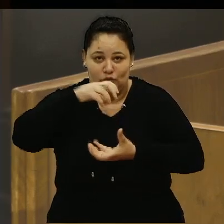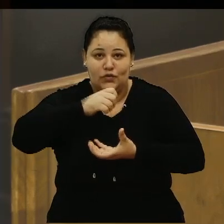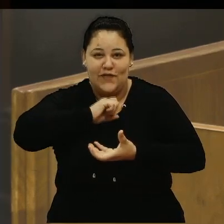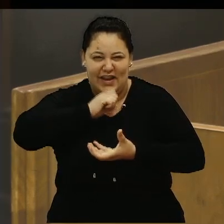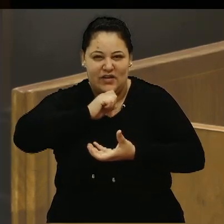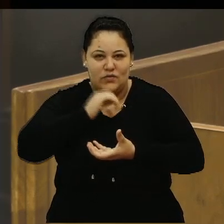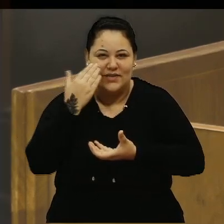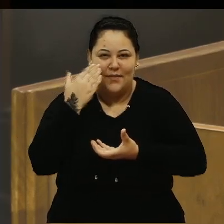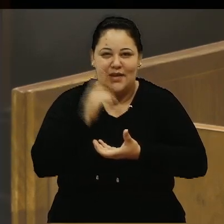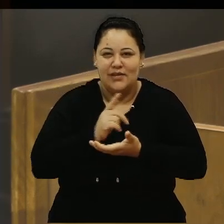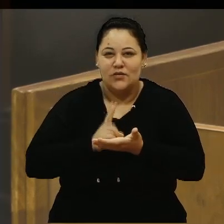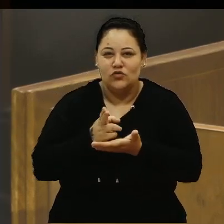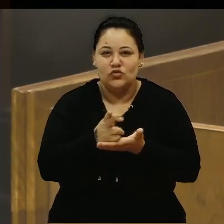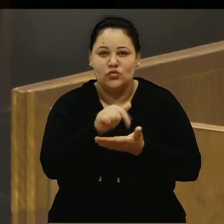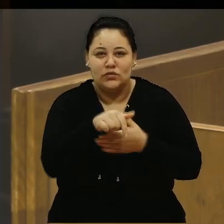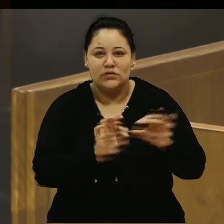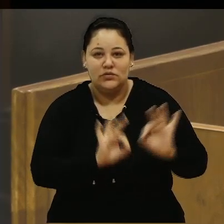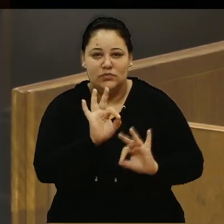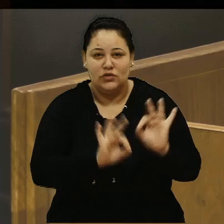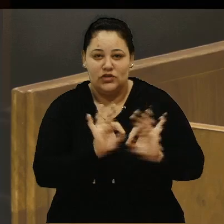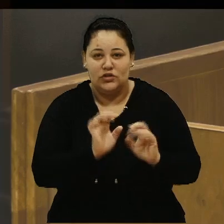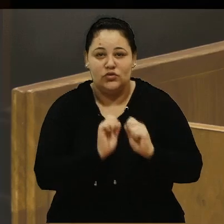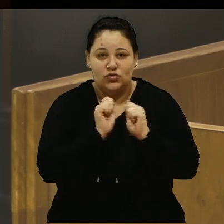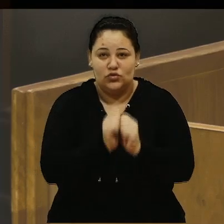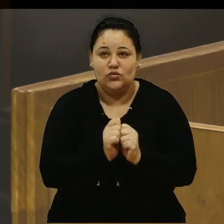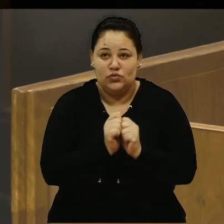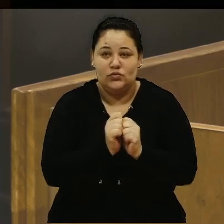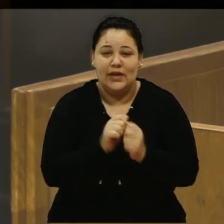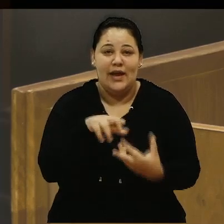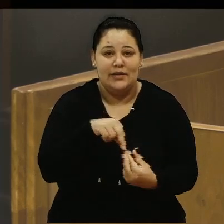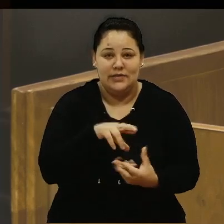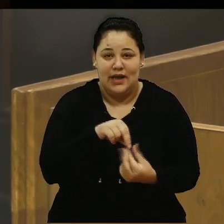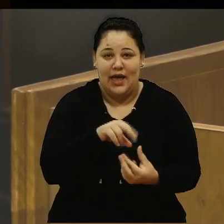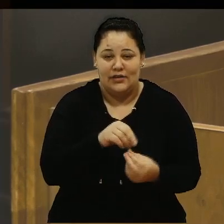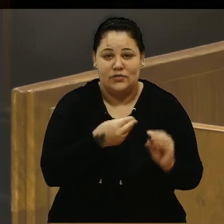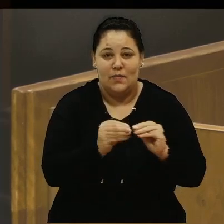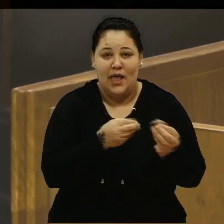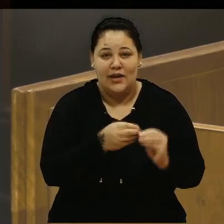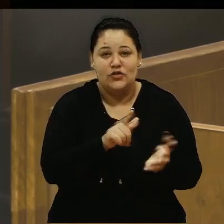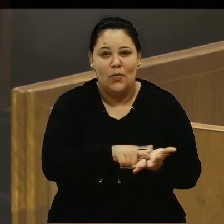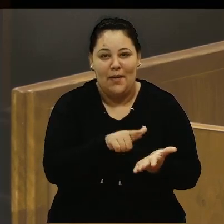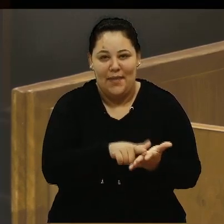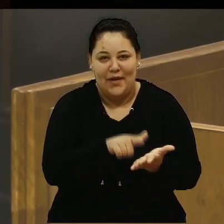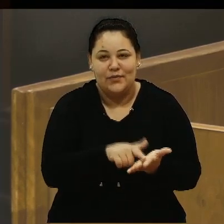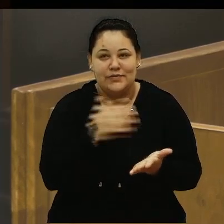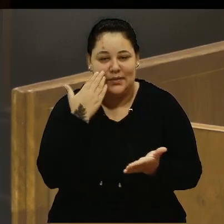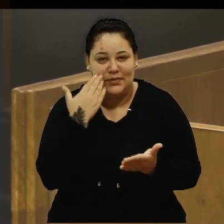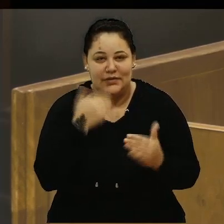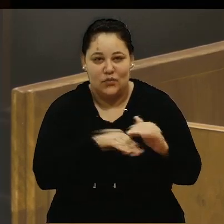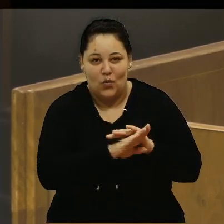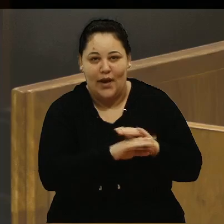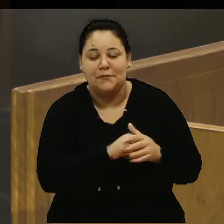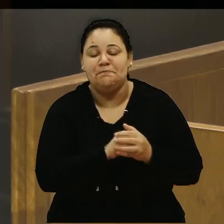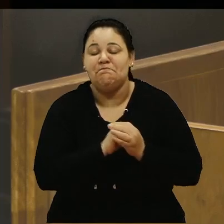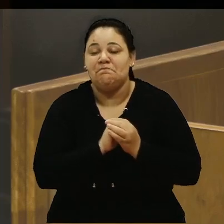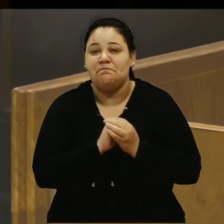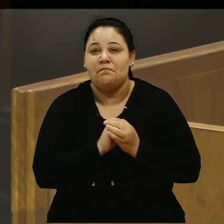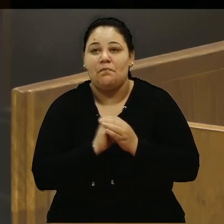mantêm o projeto através do papelão e do plástico, que fica para eles. Outro